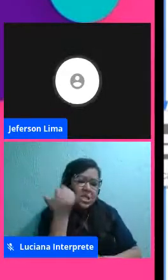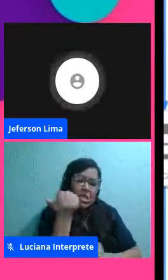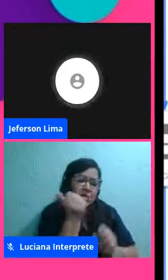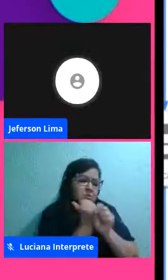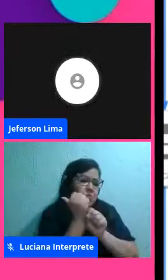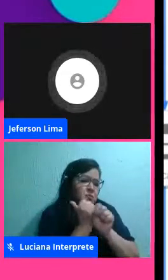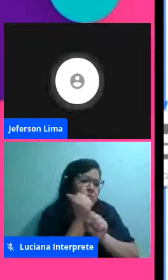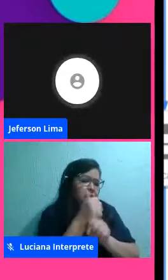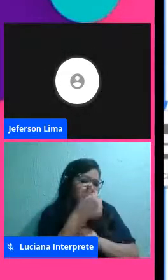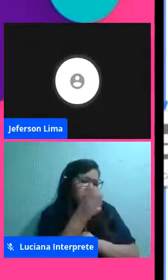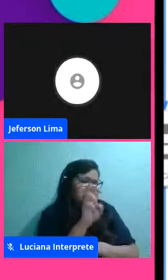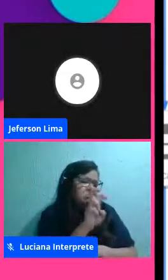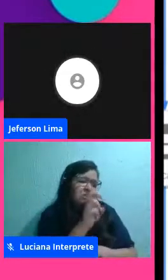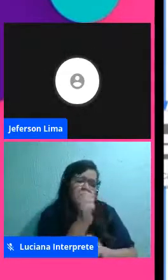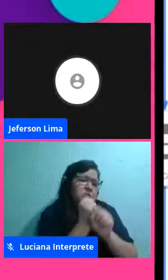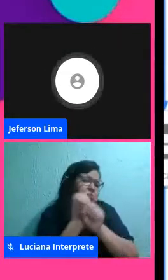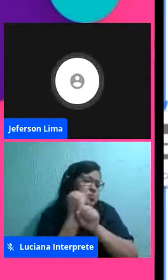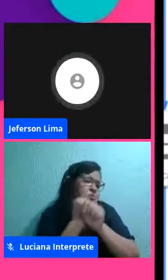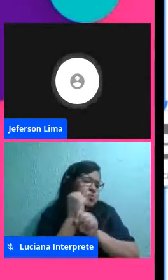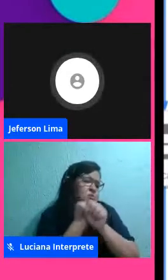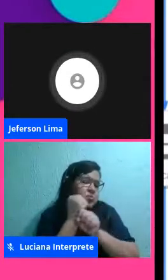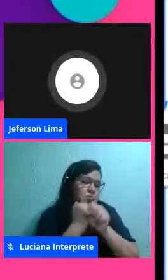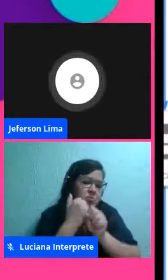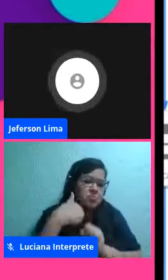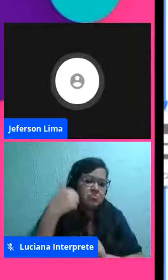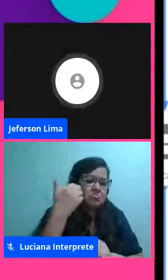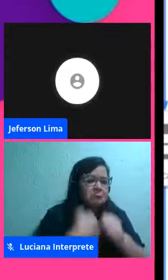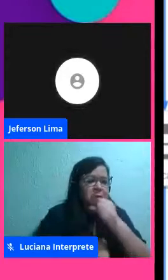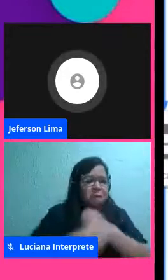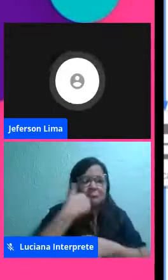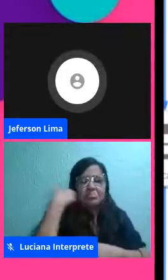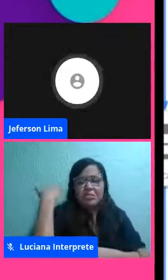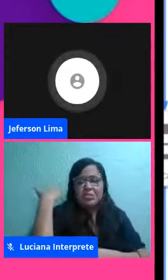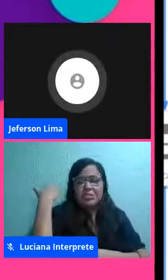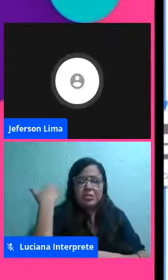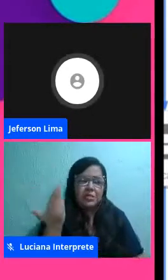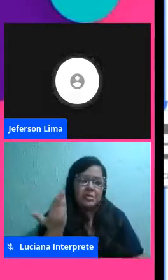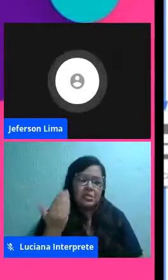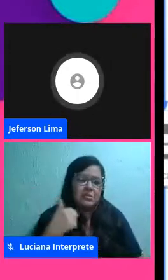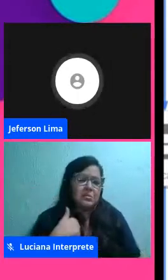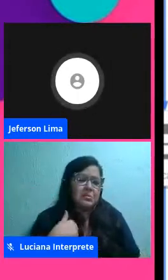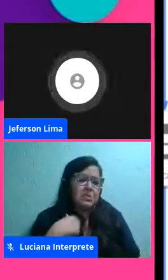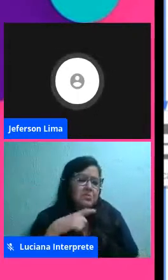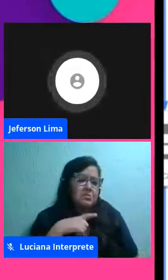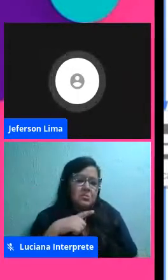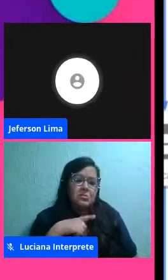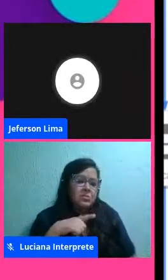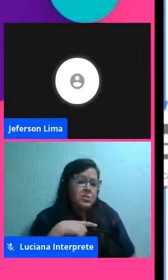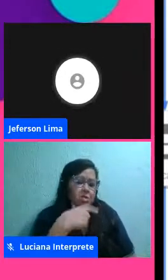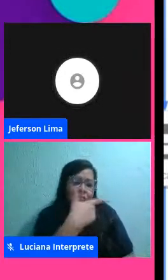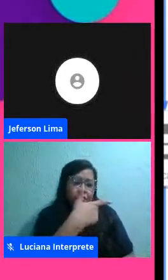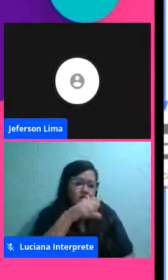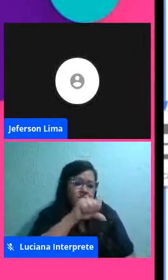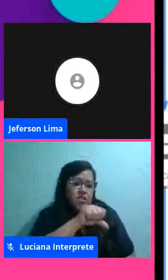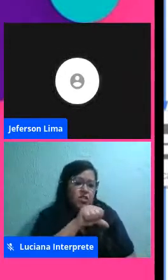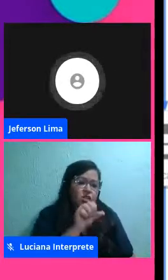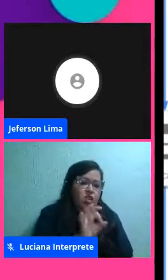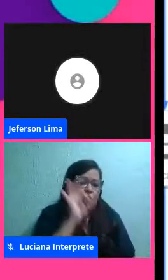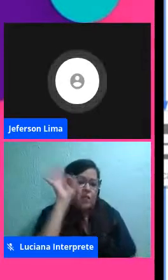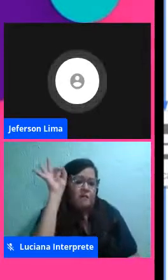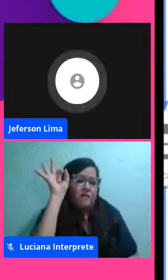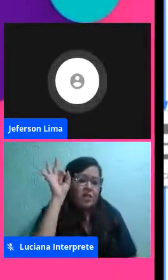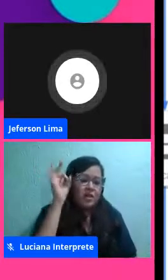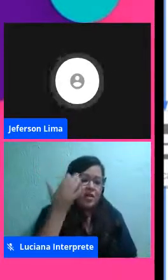exatamente que às 10h51 e 55 segundos eu tinha 29 graus. Pelo menos isso não era importante para mim,